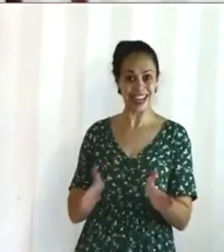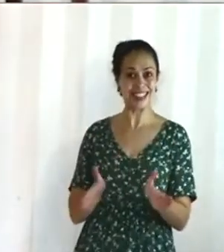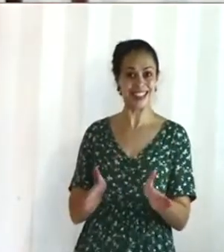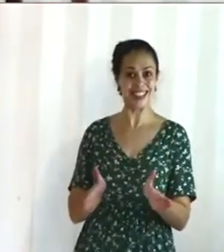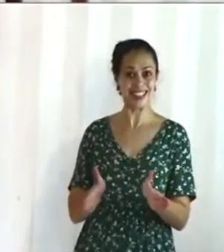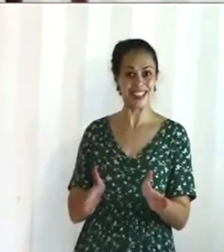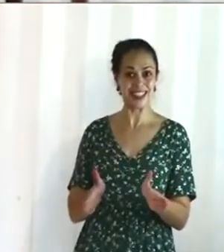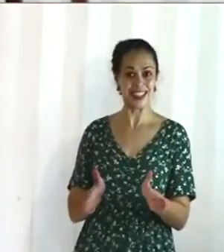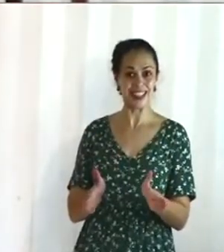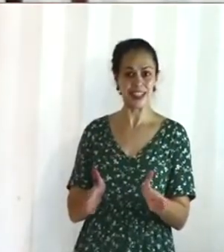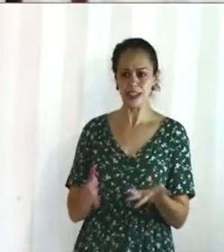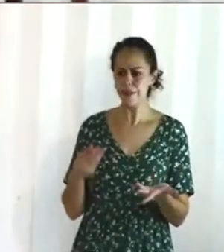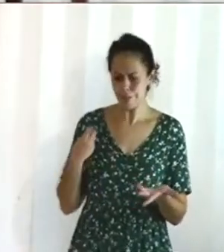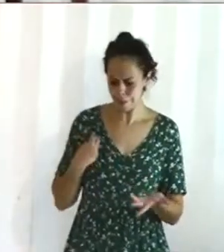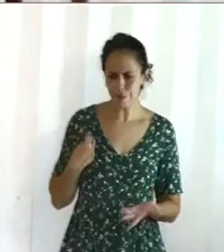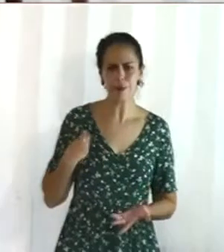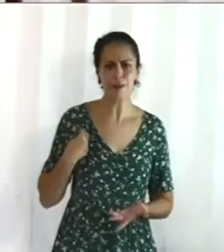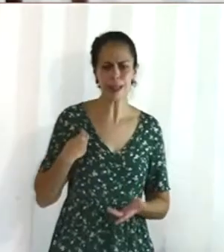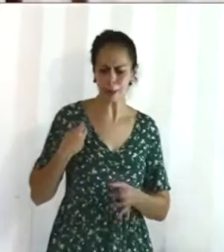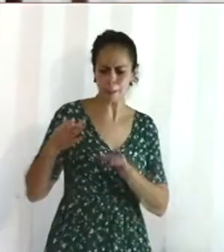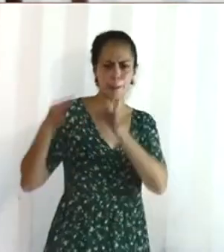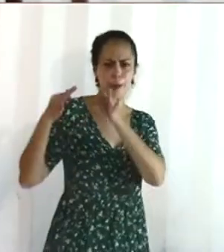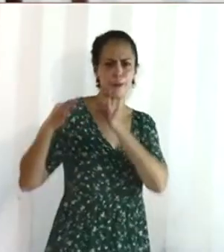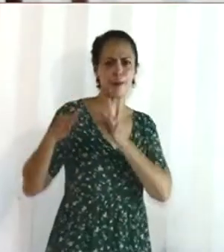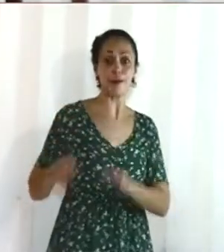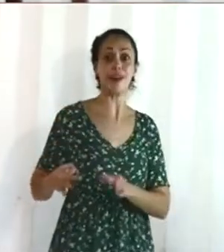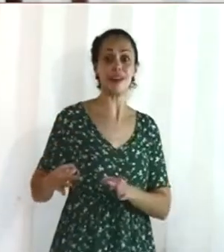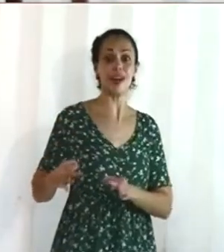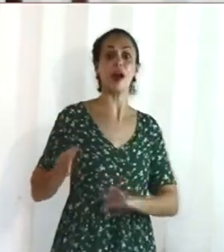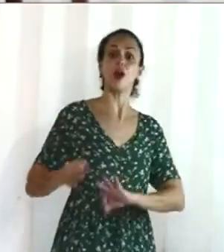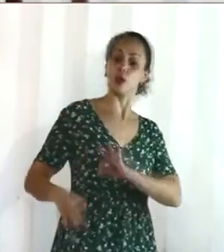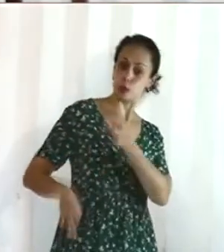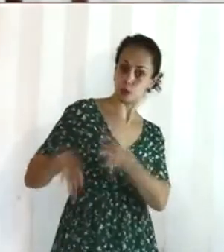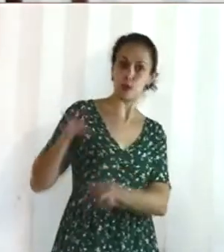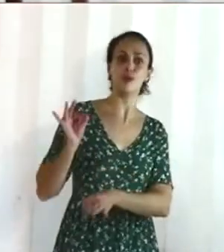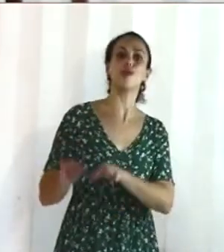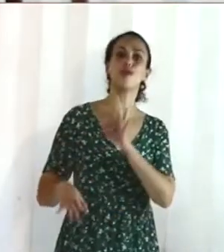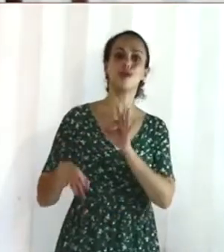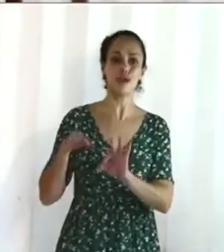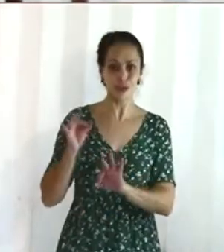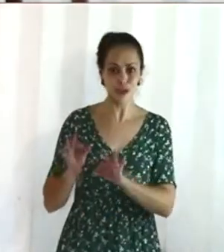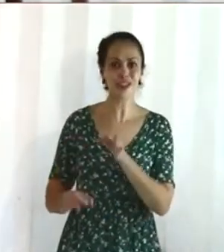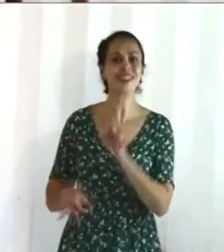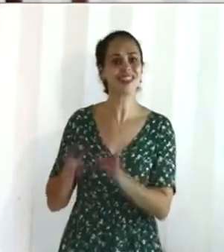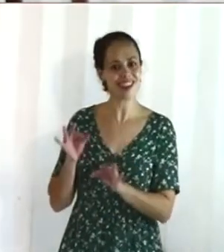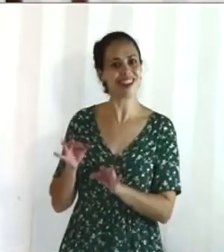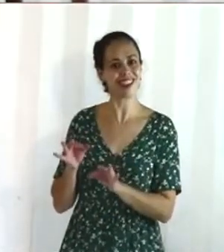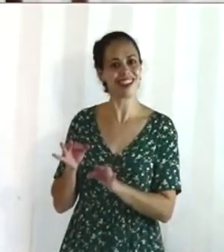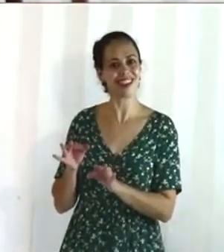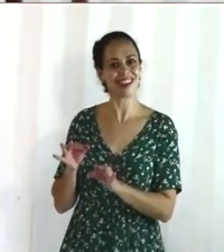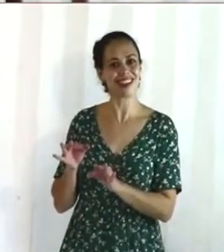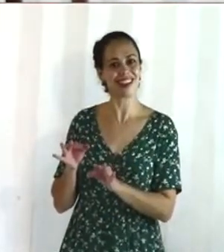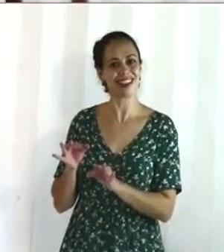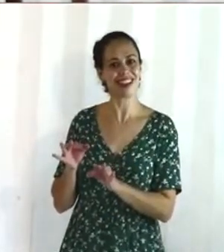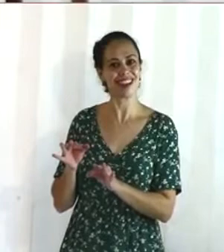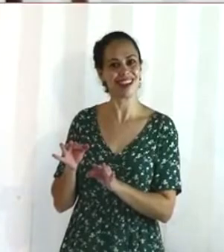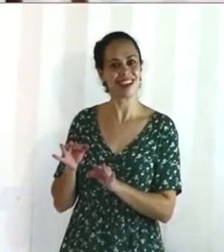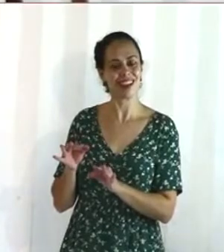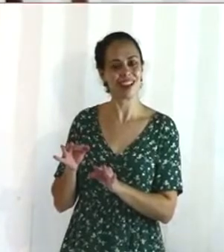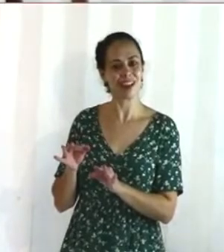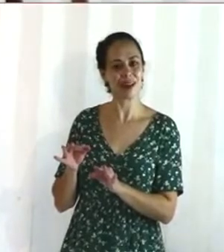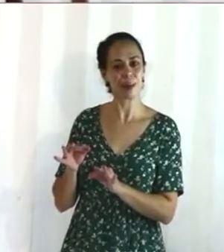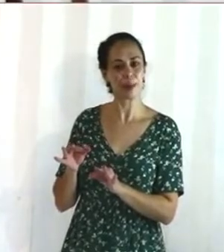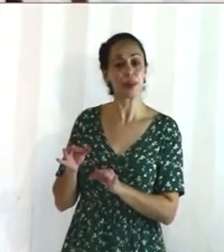essa vida ele trouxe consigo para poder compartilhar com aqueles que o Pai escolheu antes da fundação do